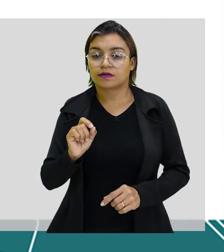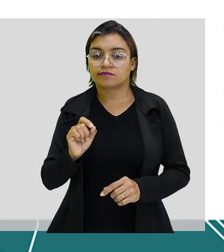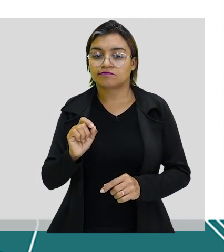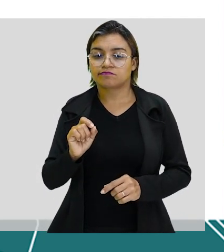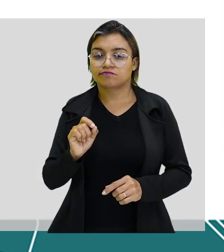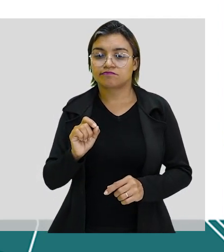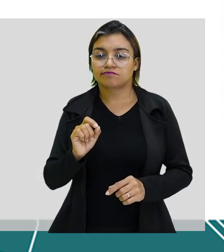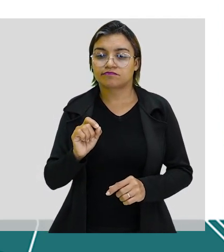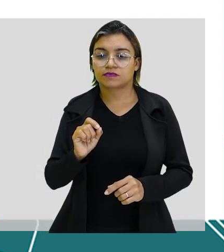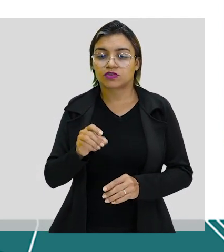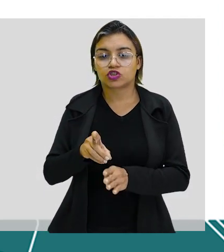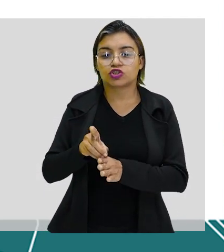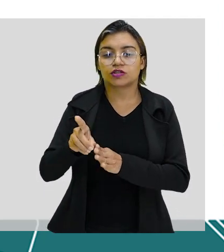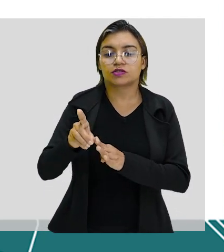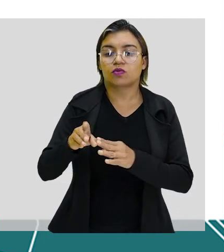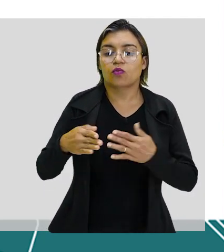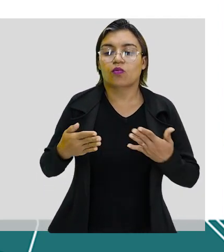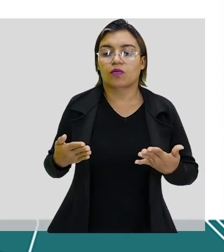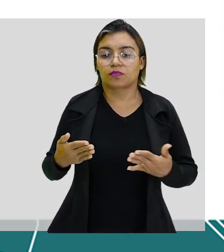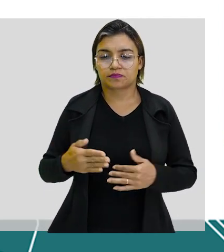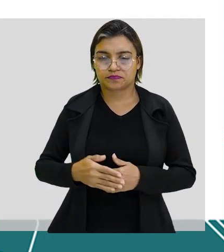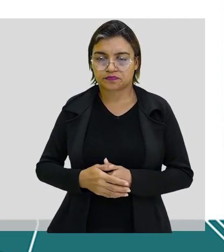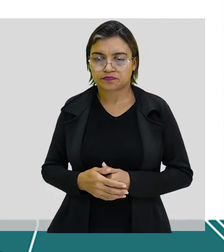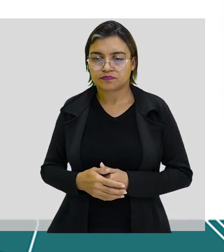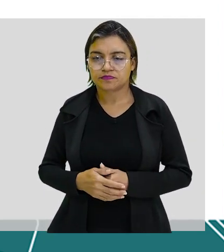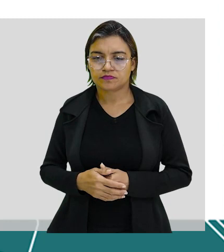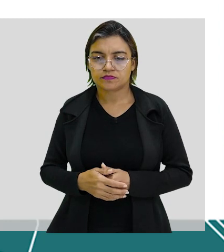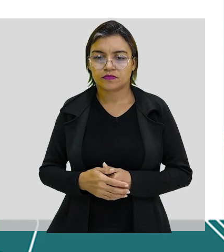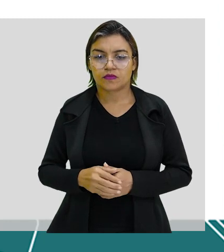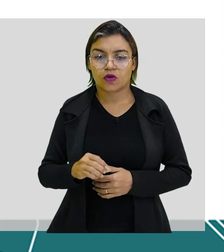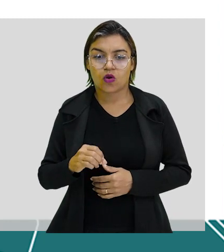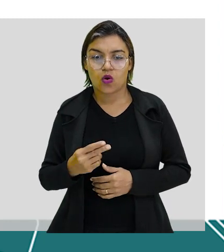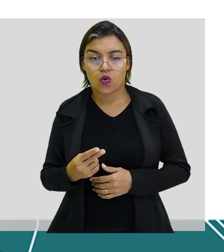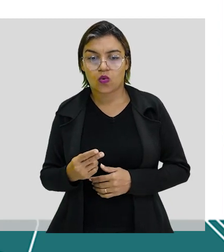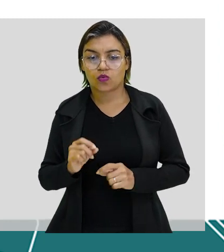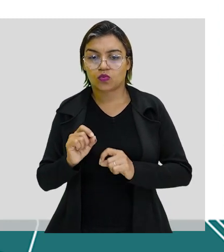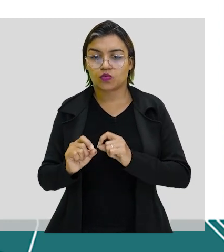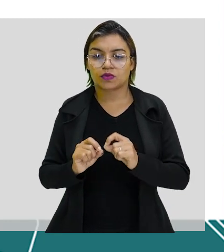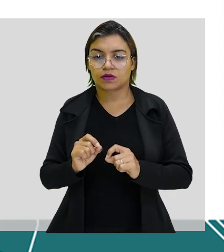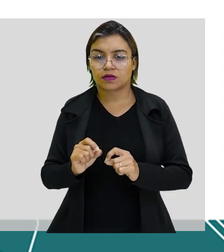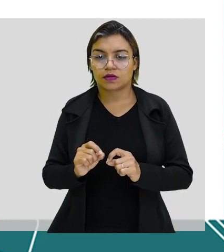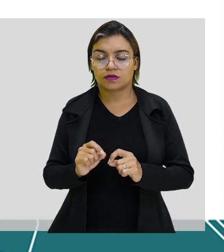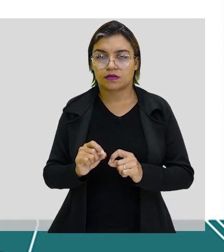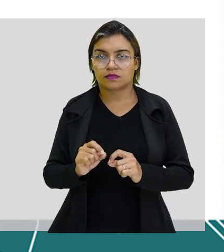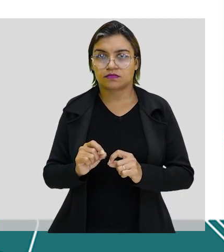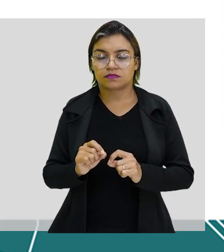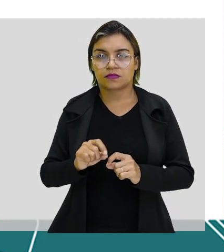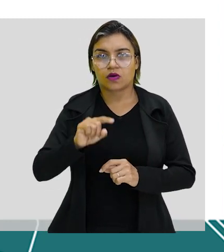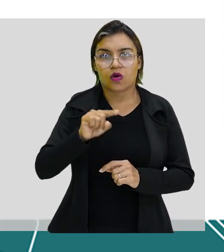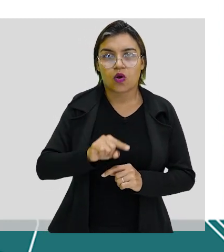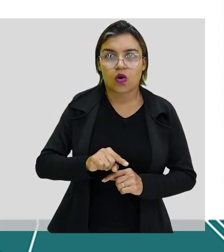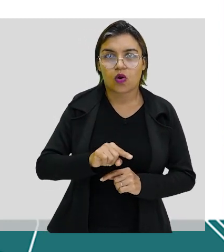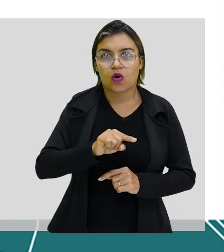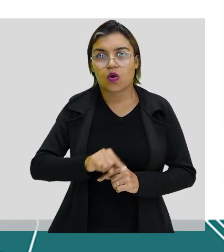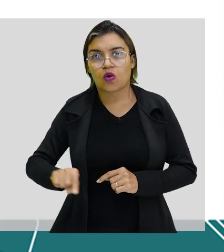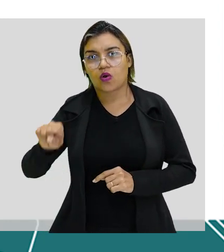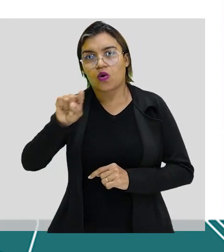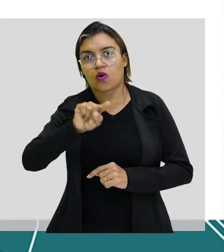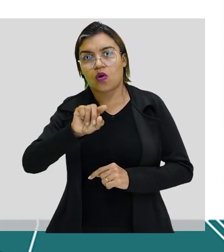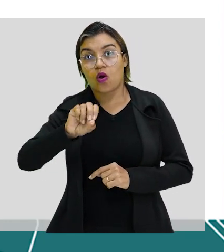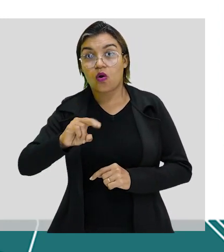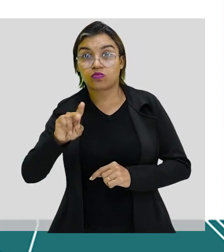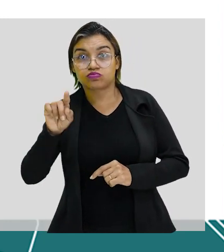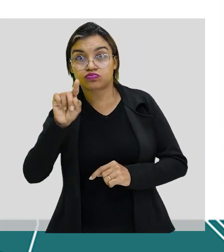for ligada em B, ou desligada em B, a corrente terá sentido horário ou anti-horário, né? Então, os termos que